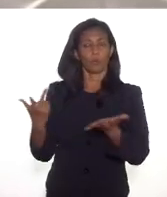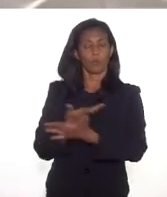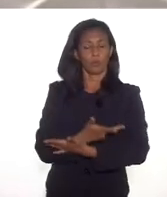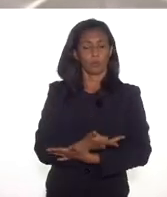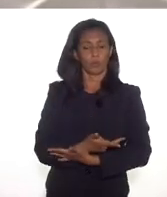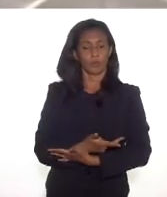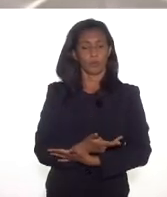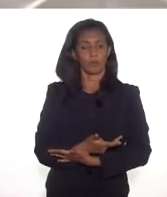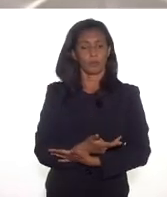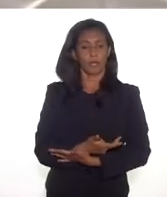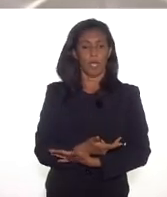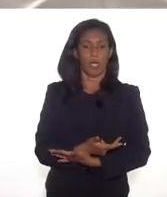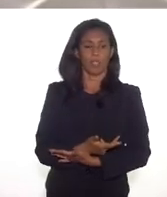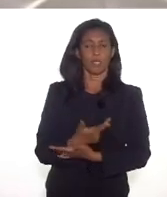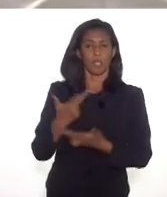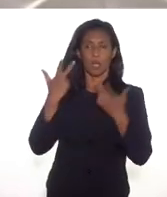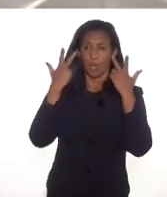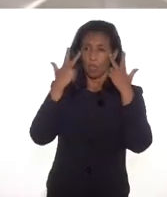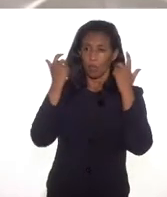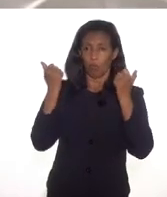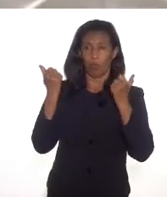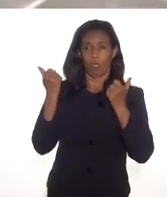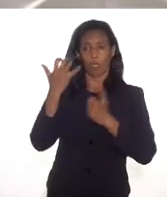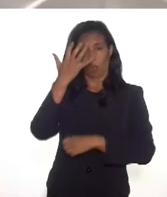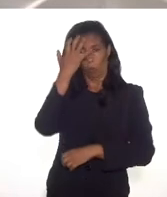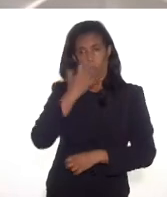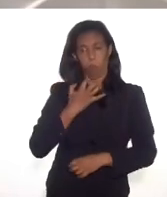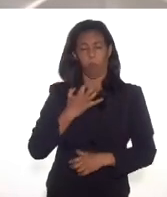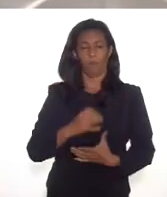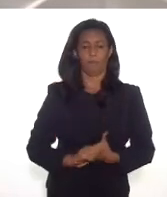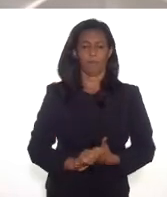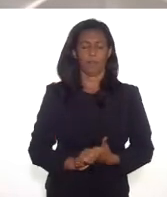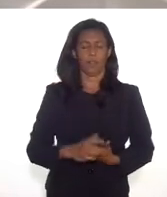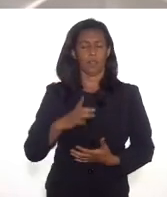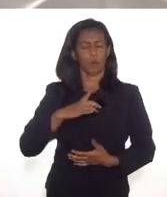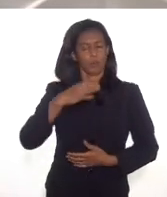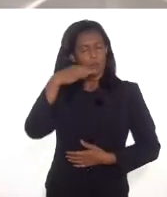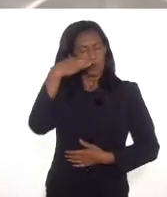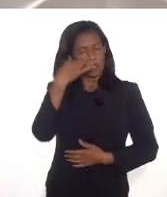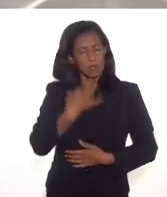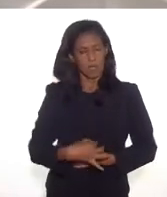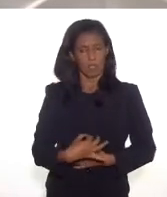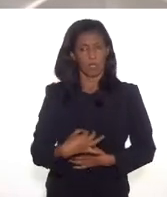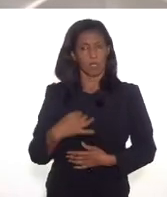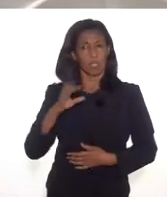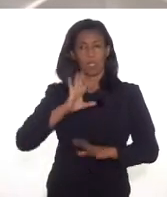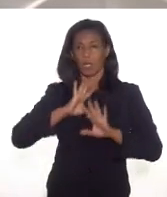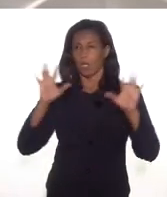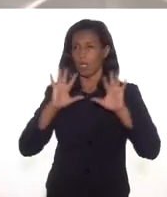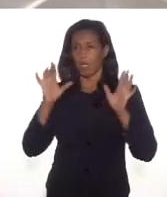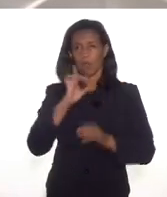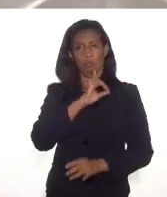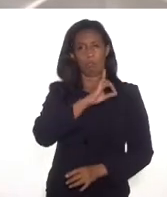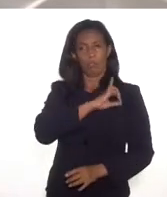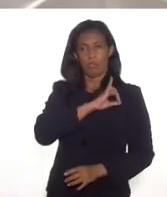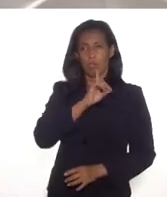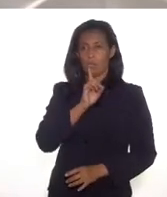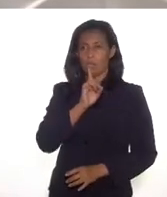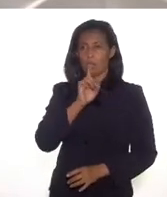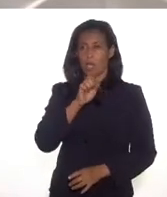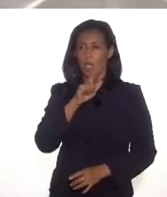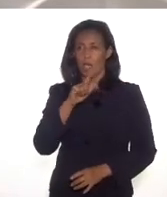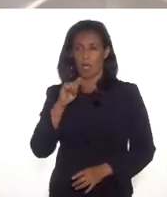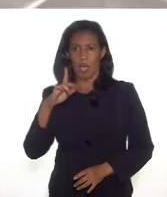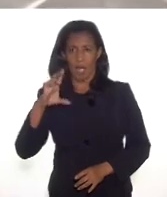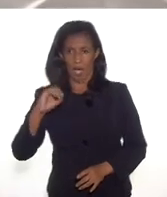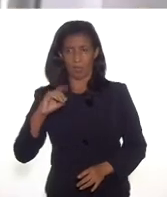né, é de natureza grave. Então, eu tenho absoluta certeza que nem o delegado de Paraty,